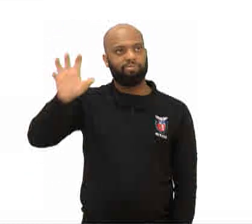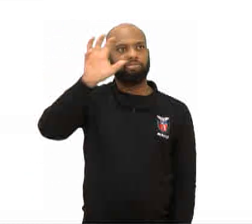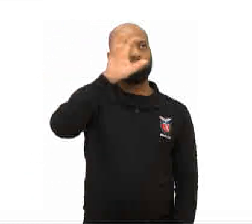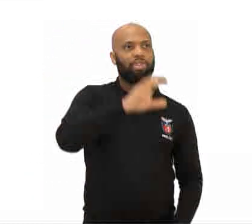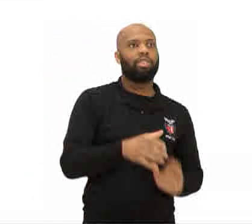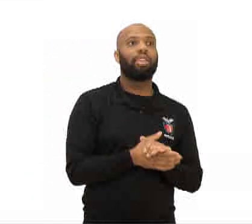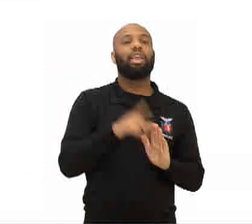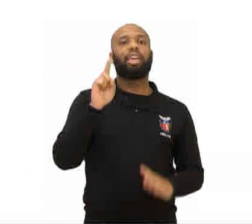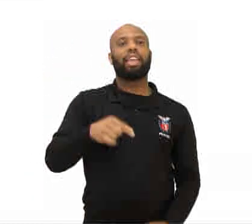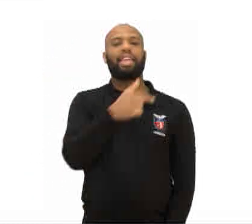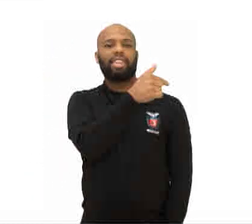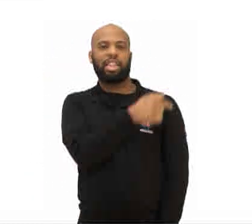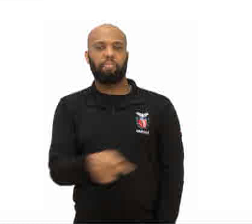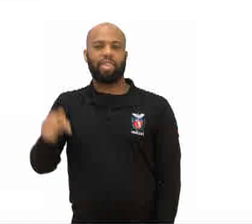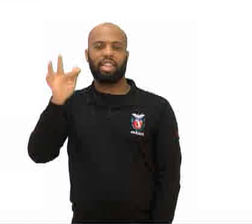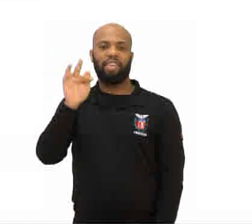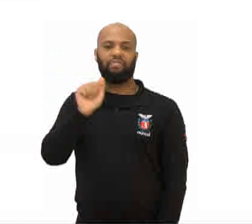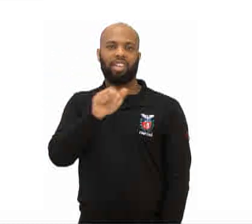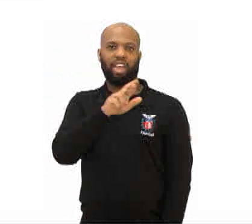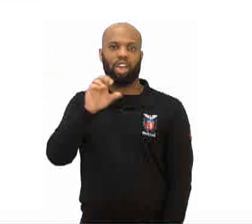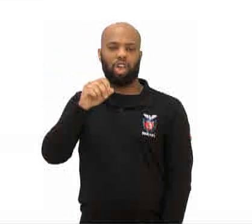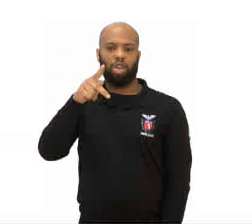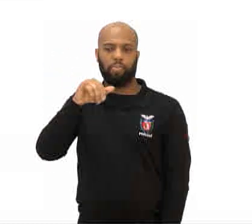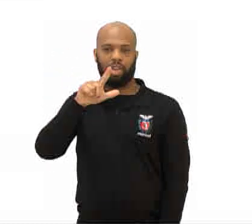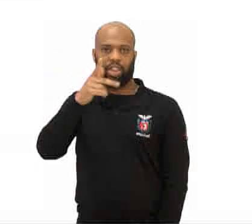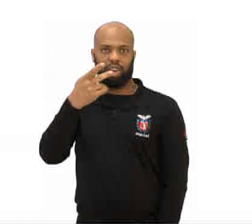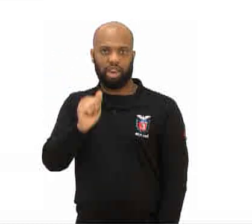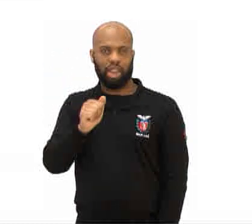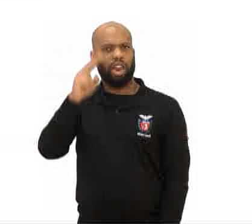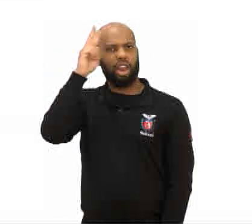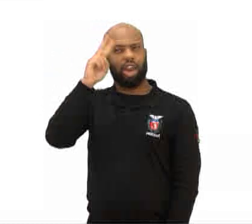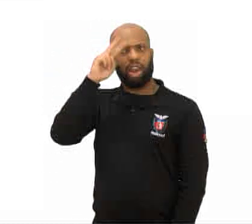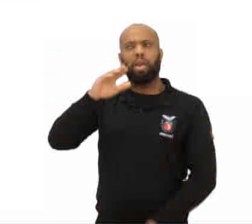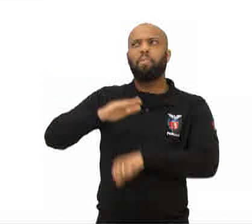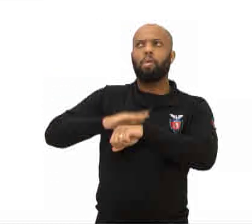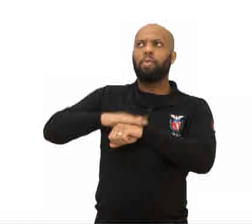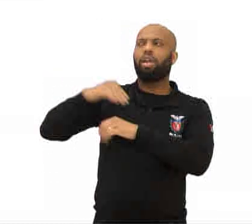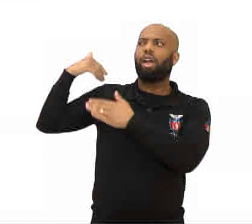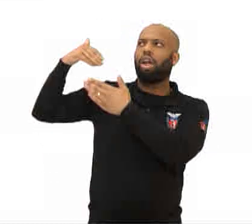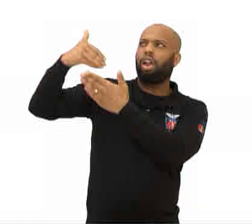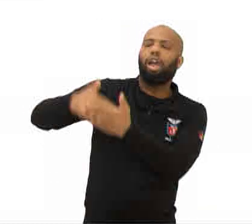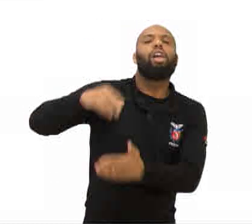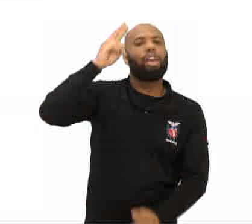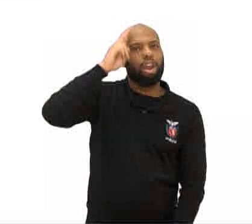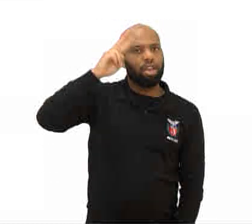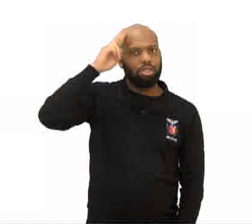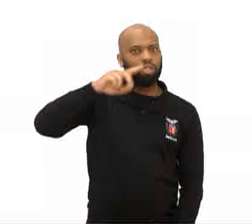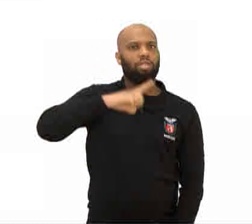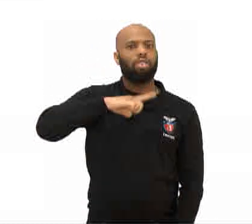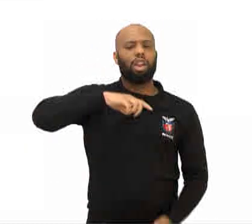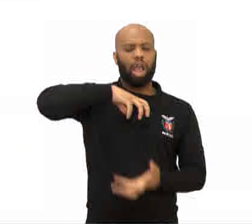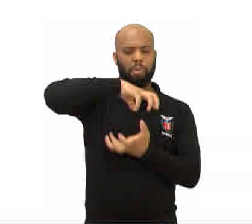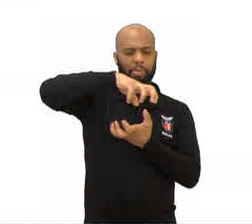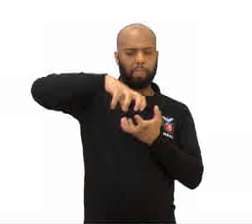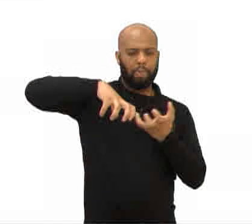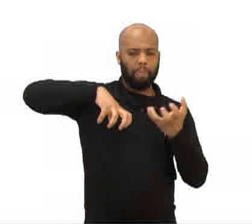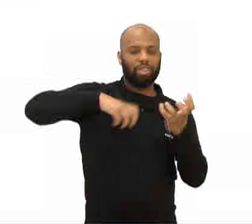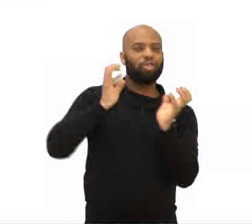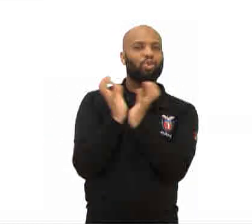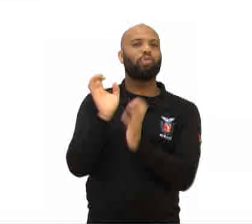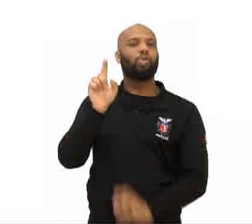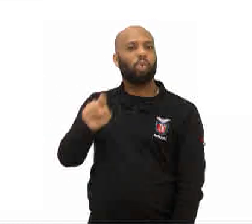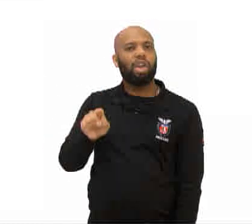é a Semana Farroupilha, que lembra lá um momento histórico, né, do Rio Grande do Sul, da Revolução Farroupilha. Então